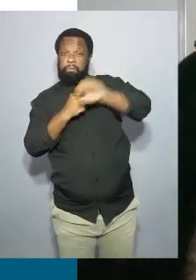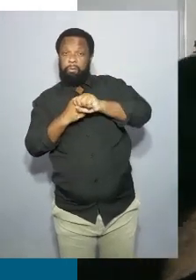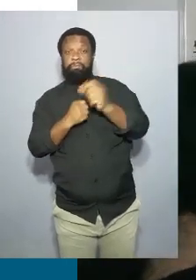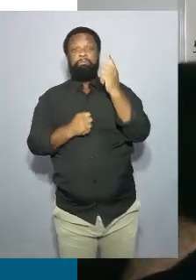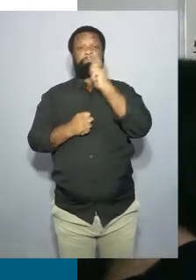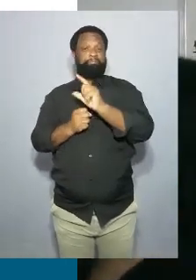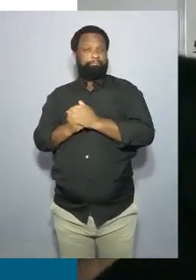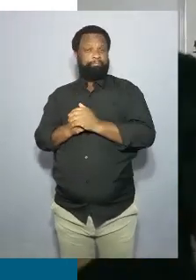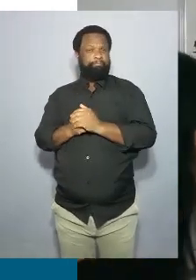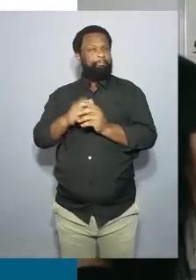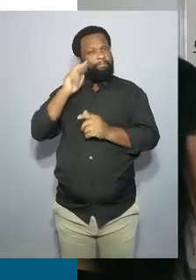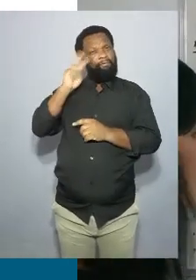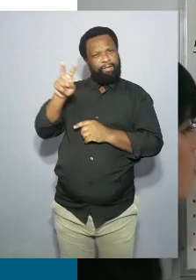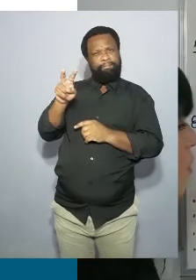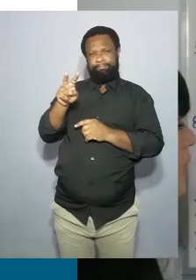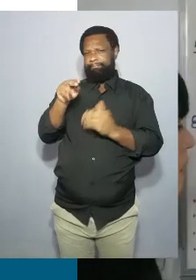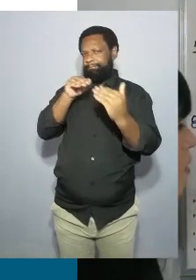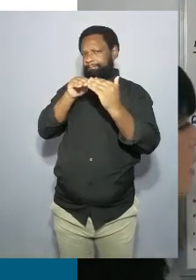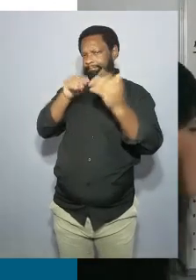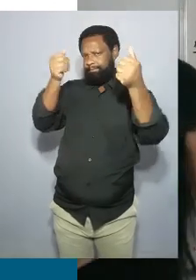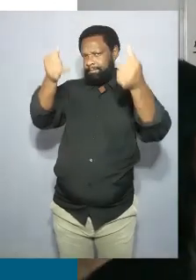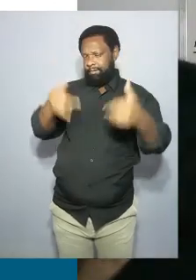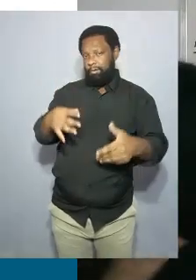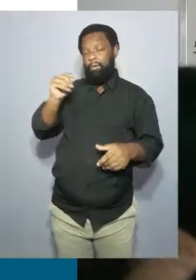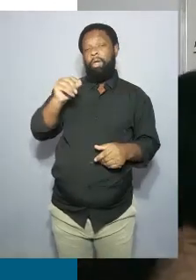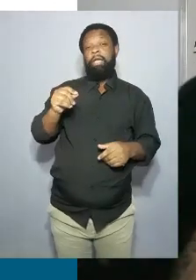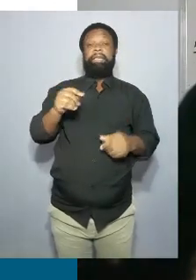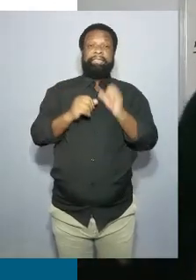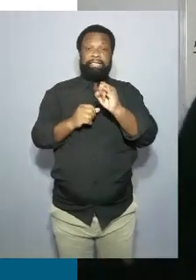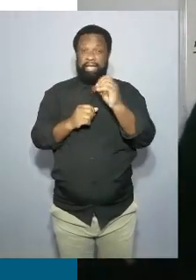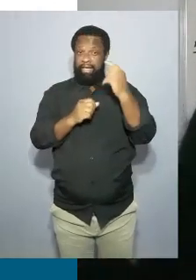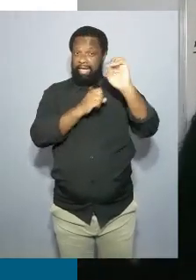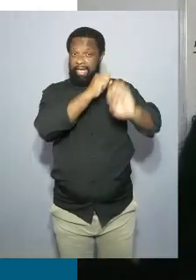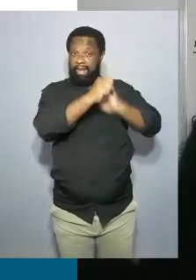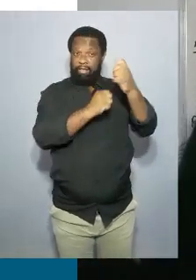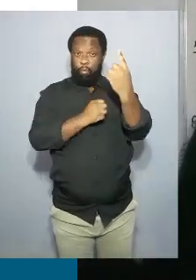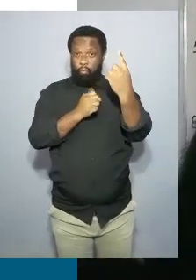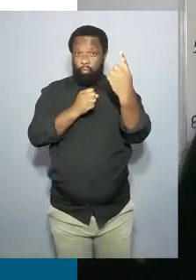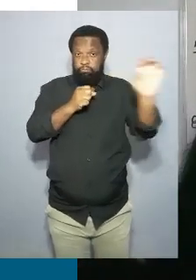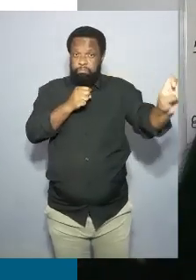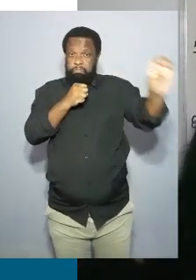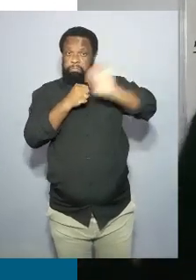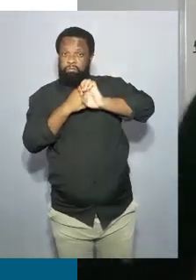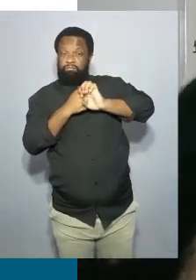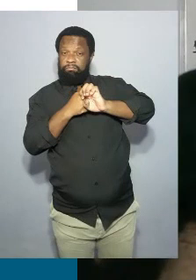elétrons. Vê se vocês concordam comigo. Se ele ganhar um elétron